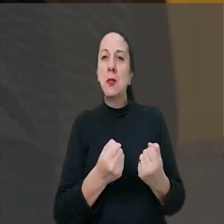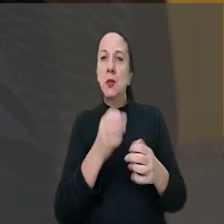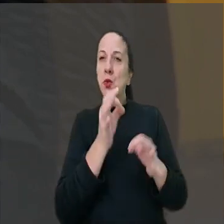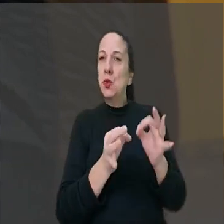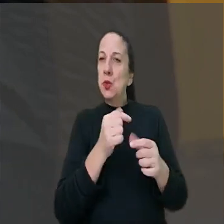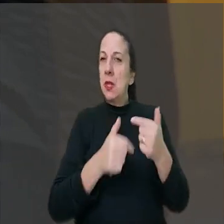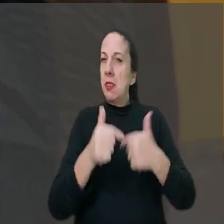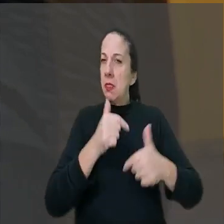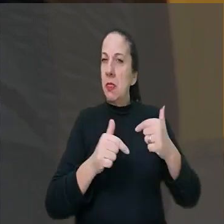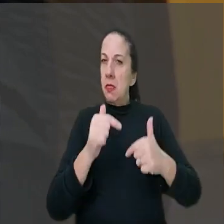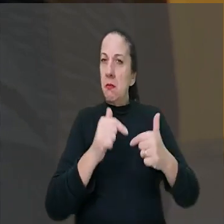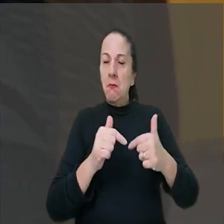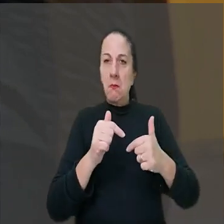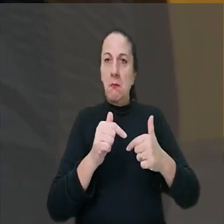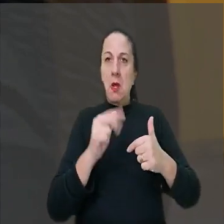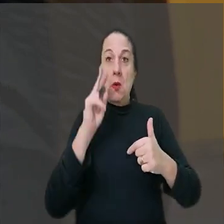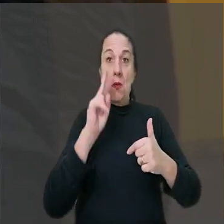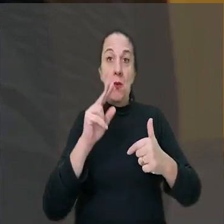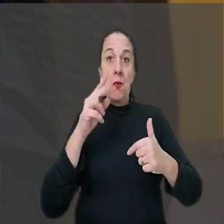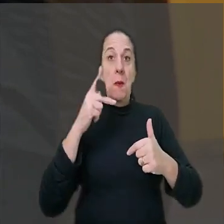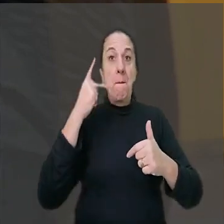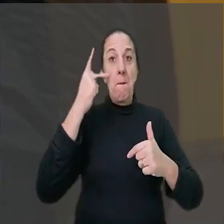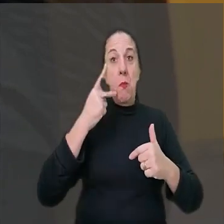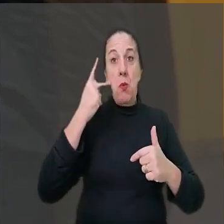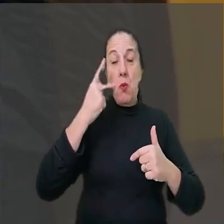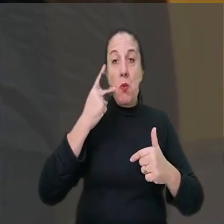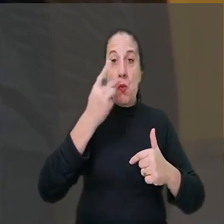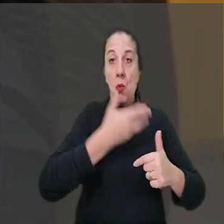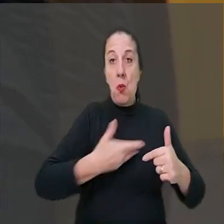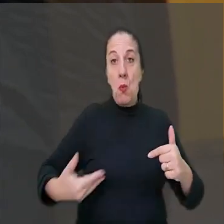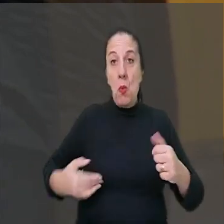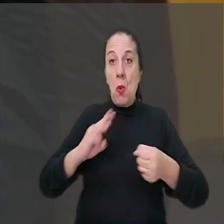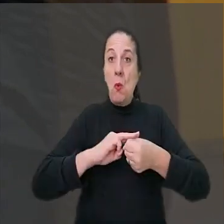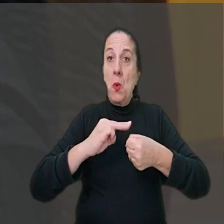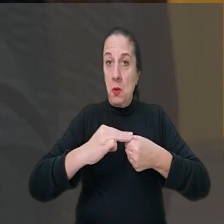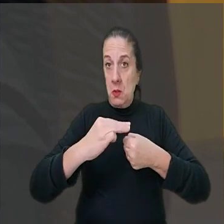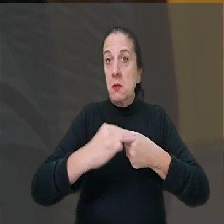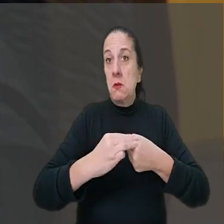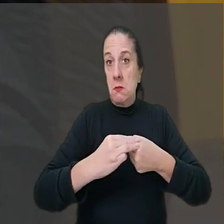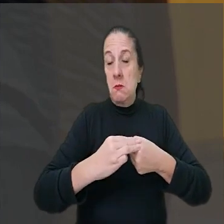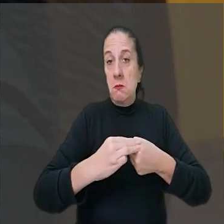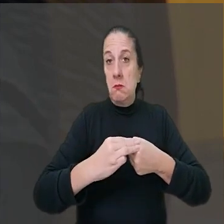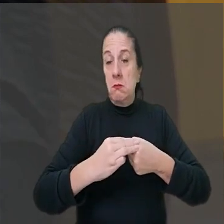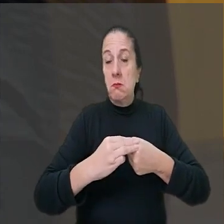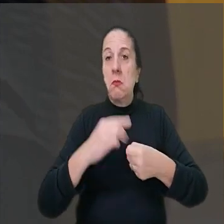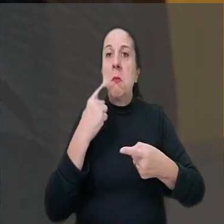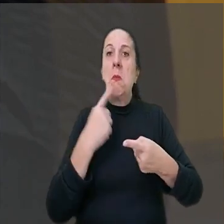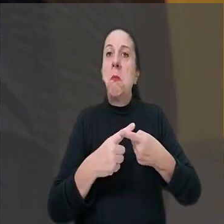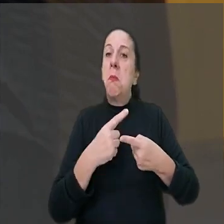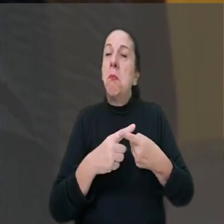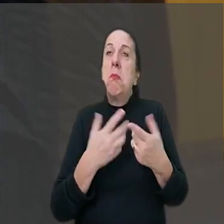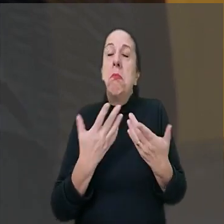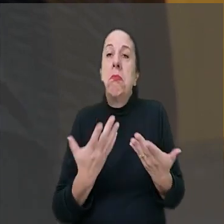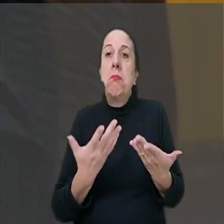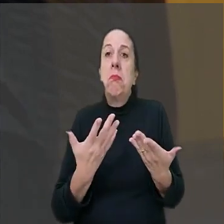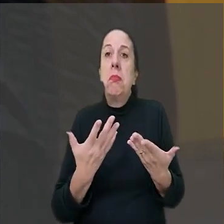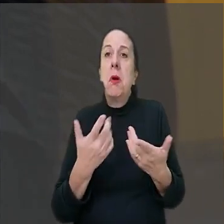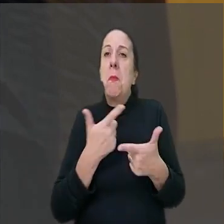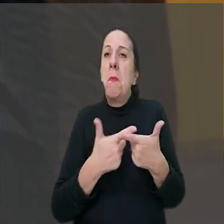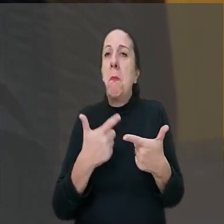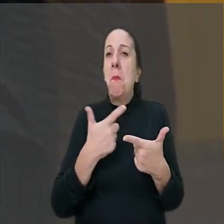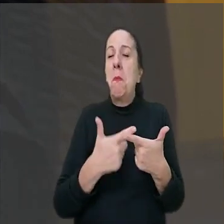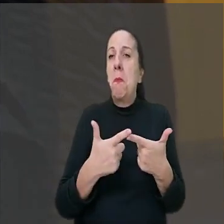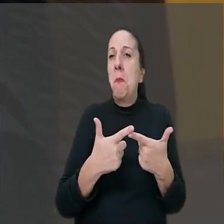cabe à Justiça do Trabalho estabelecer políticas públicas para municípios em razão,